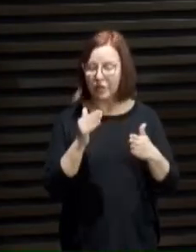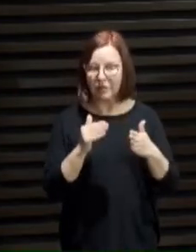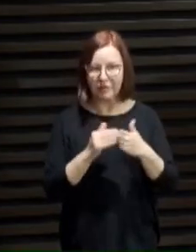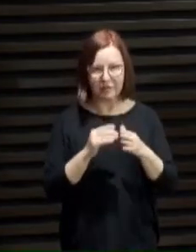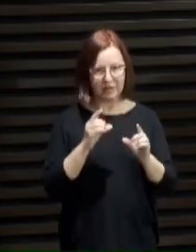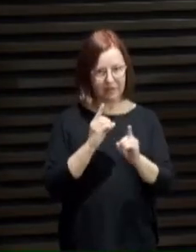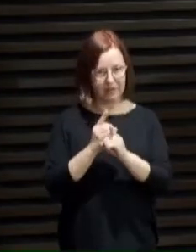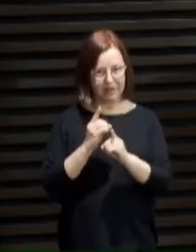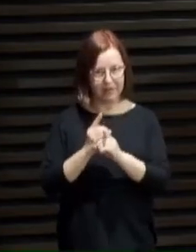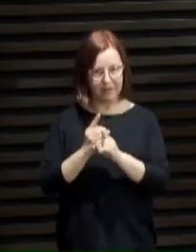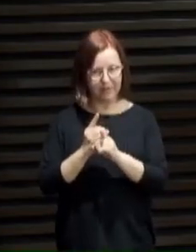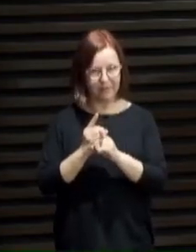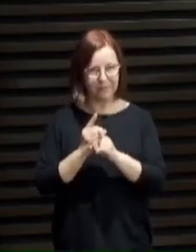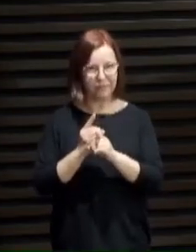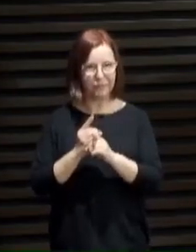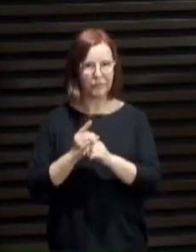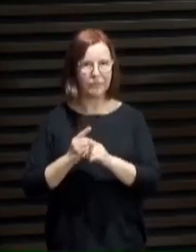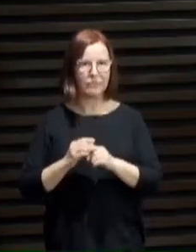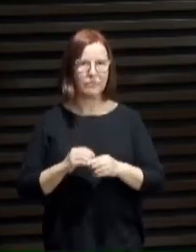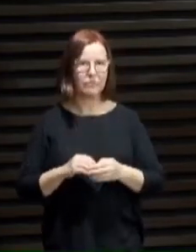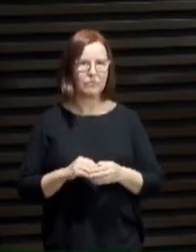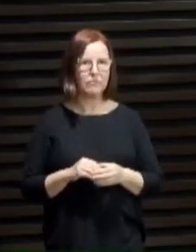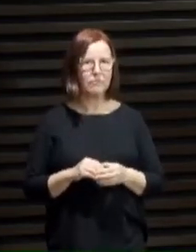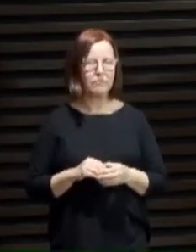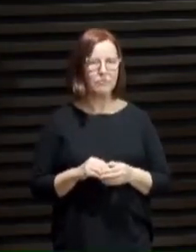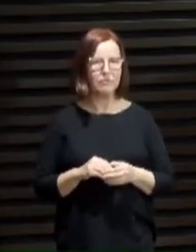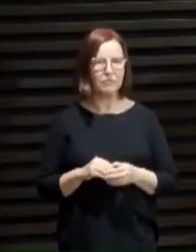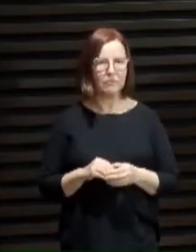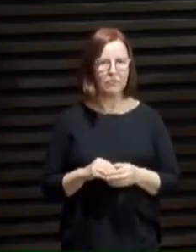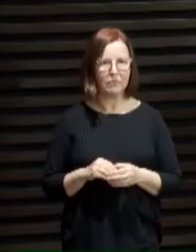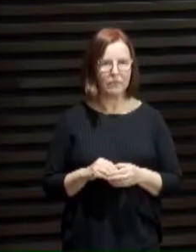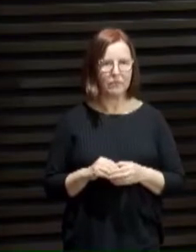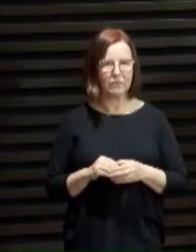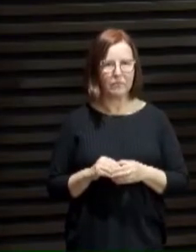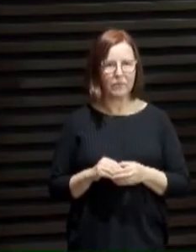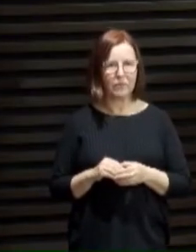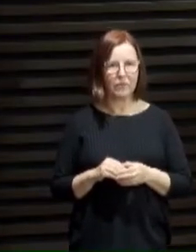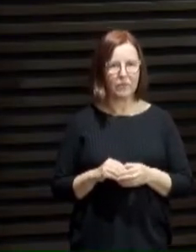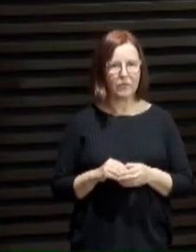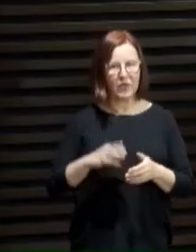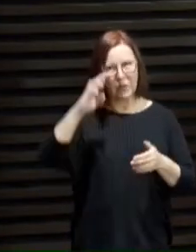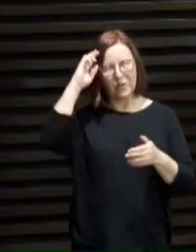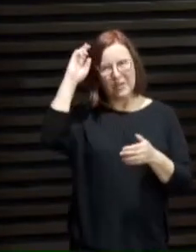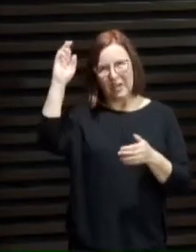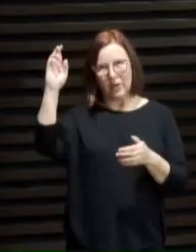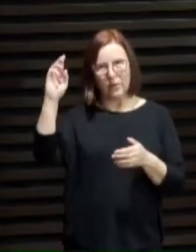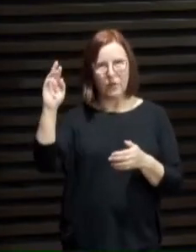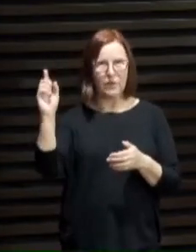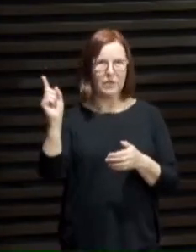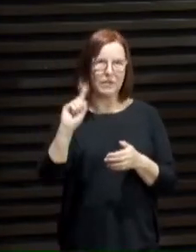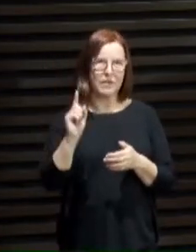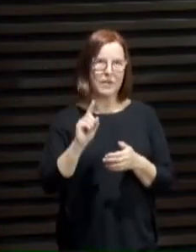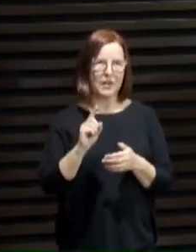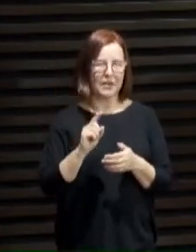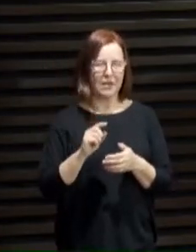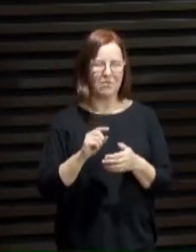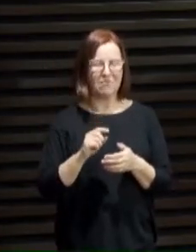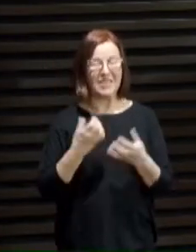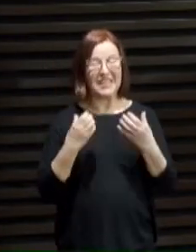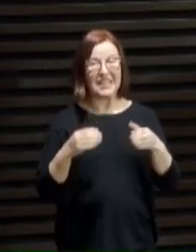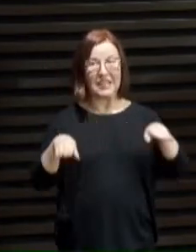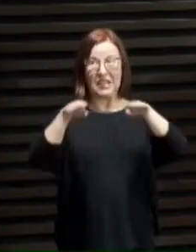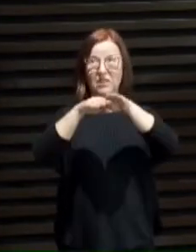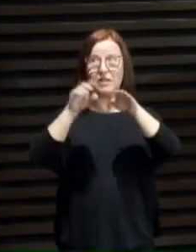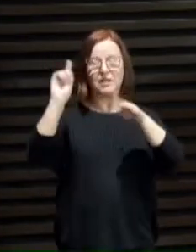E aquele que não julgou por usurpação ser igual a Deus, antes a si mesmo se